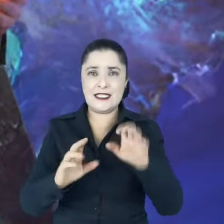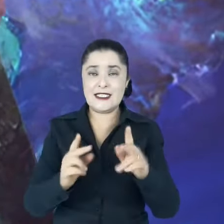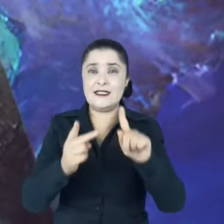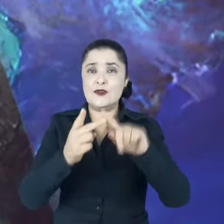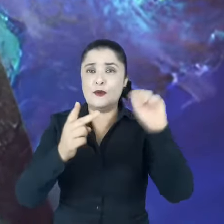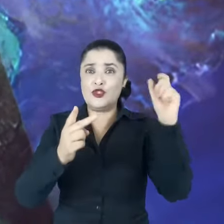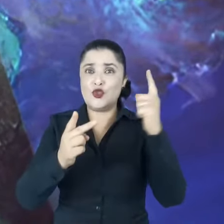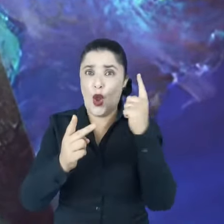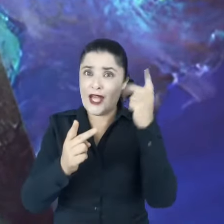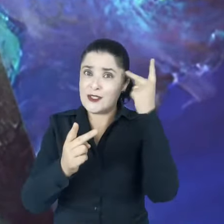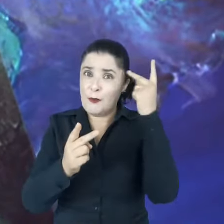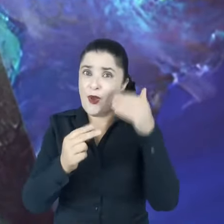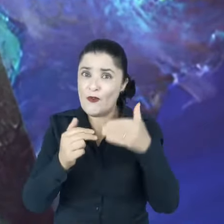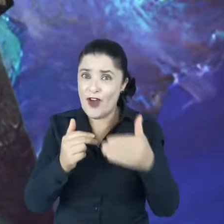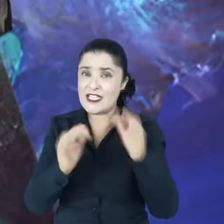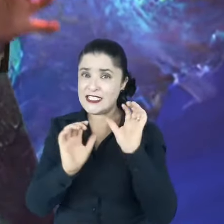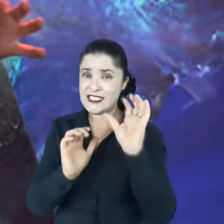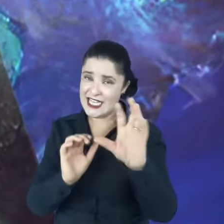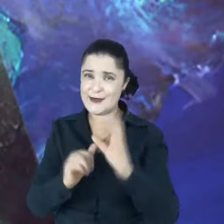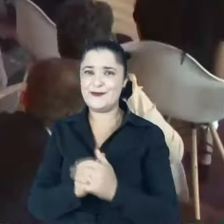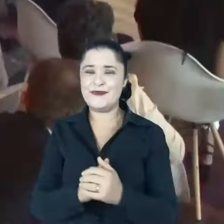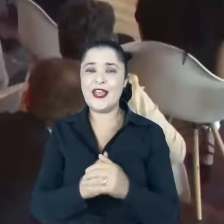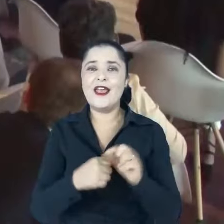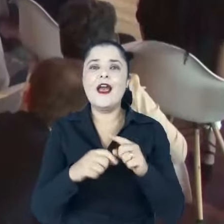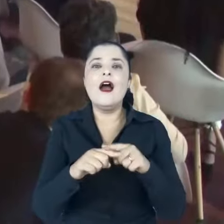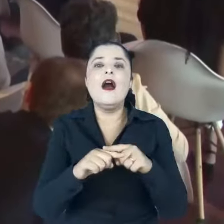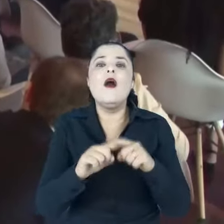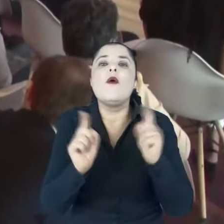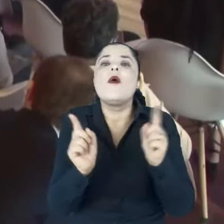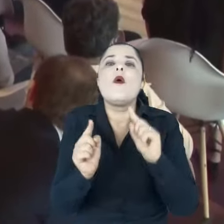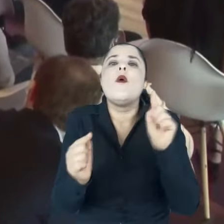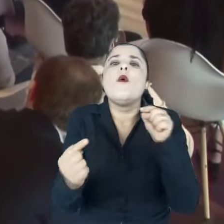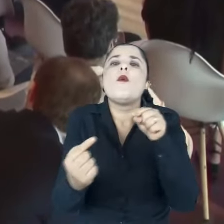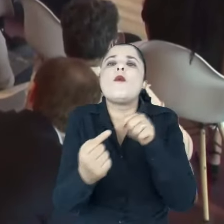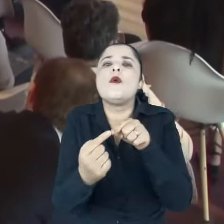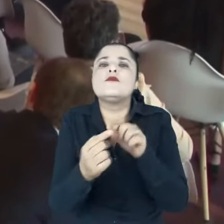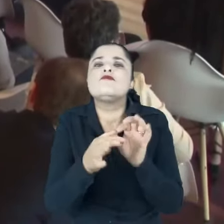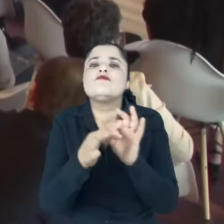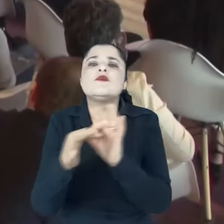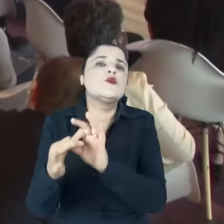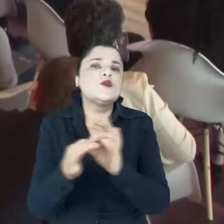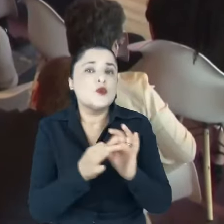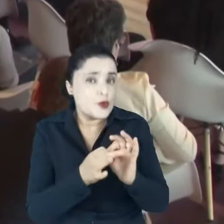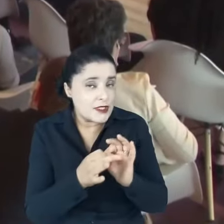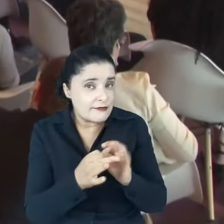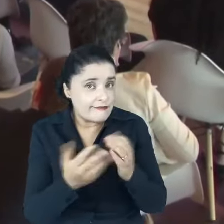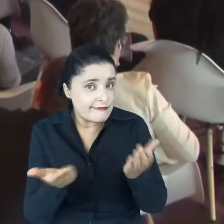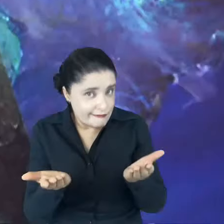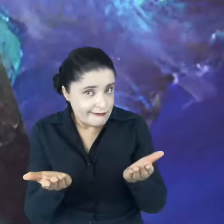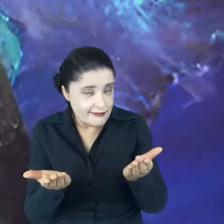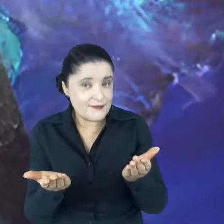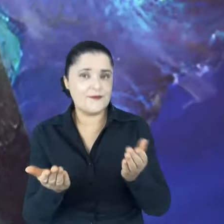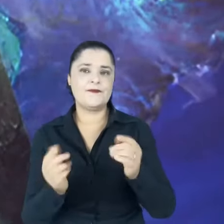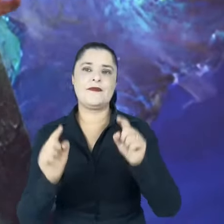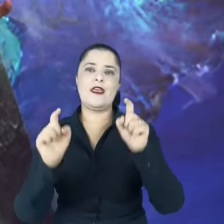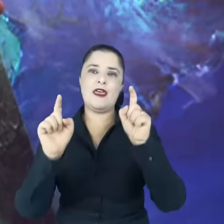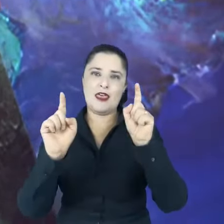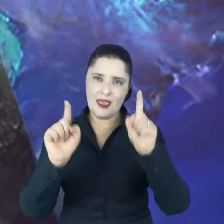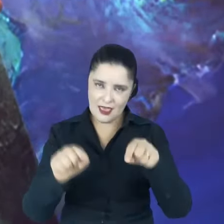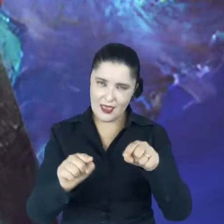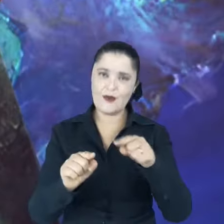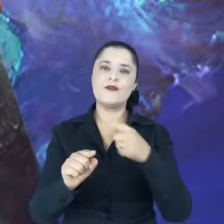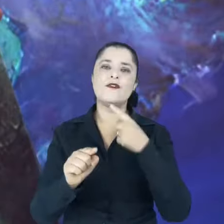para... Qual é o ponto que nos une? É o que se chama